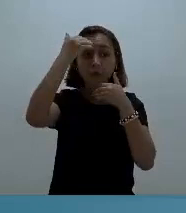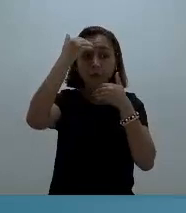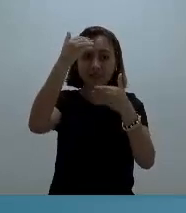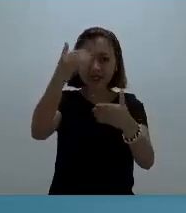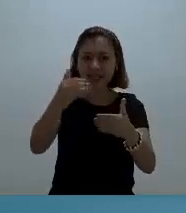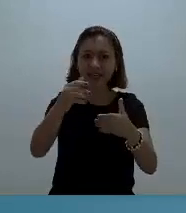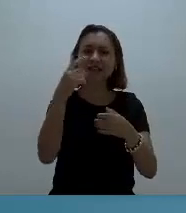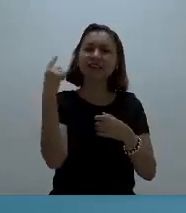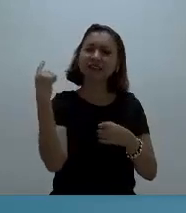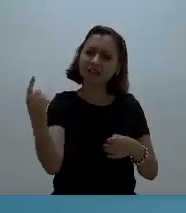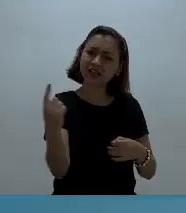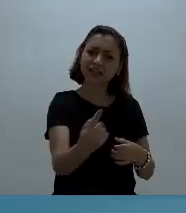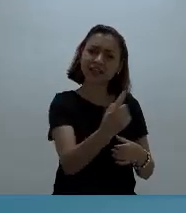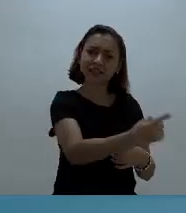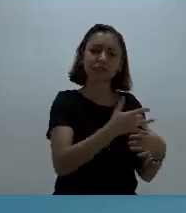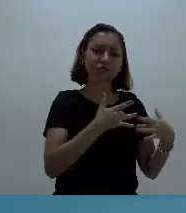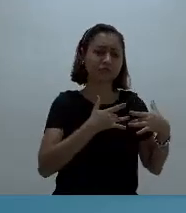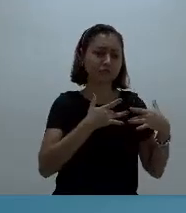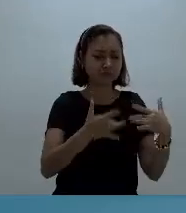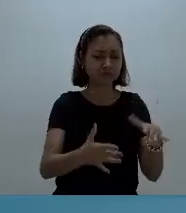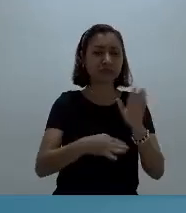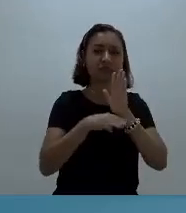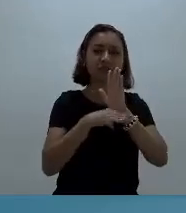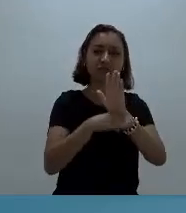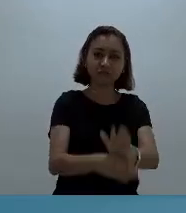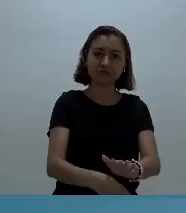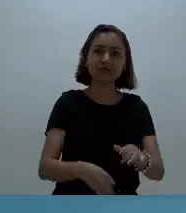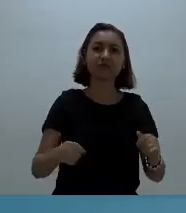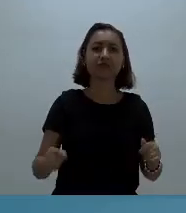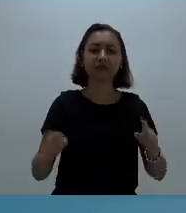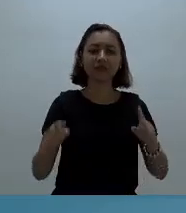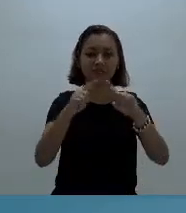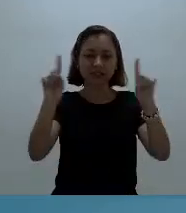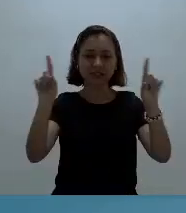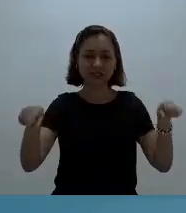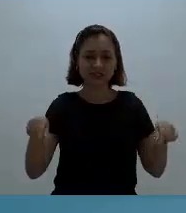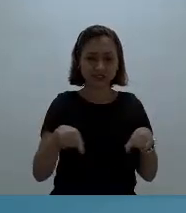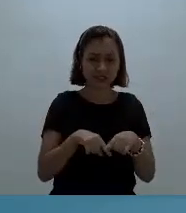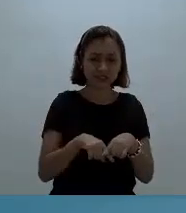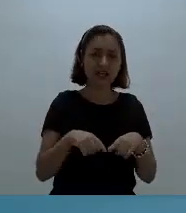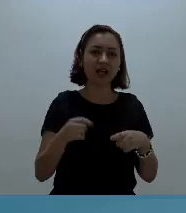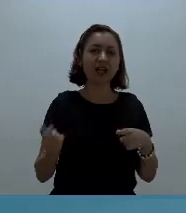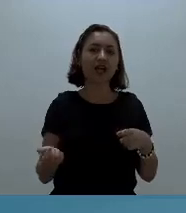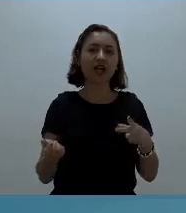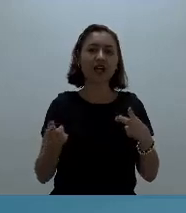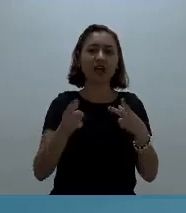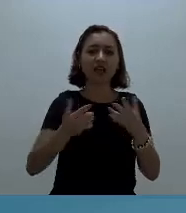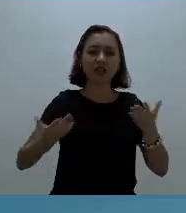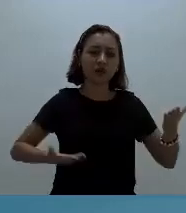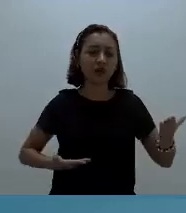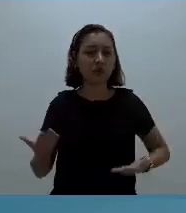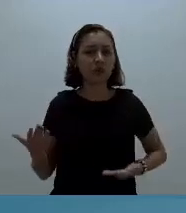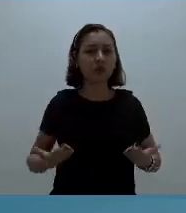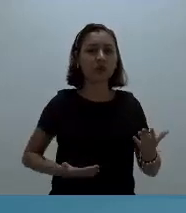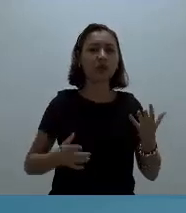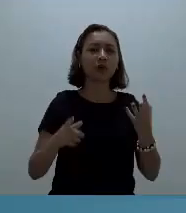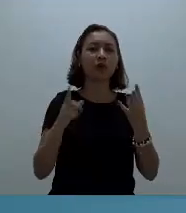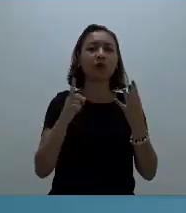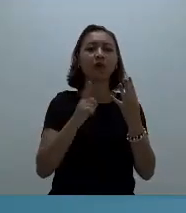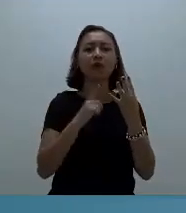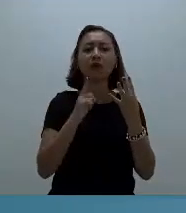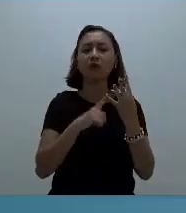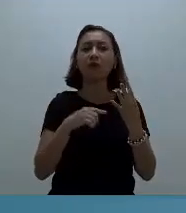forma participaram, nossos gabinetes, magistrados de forma geral, servidores,